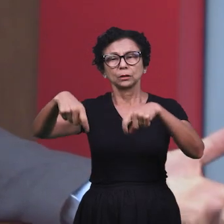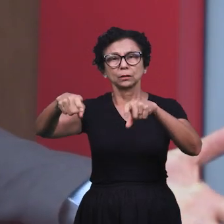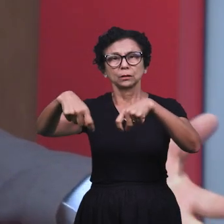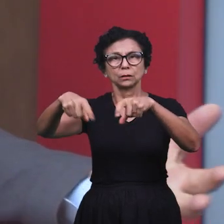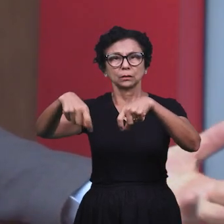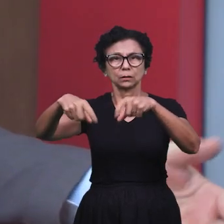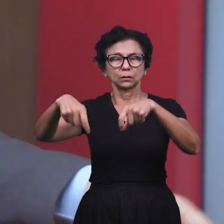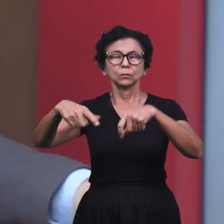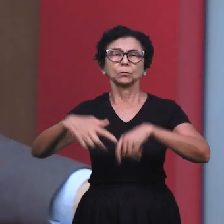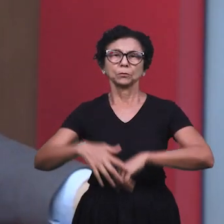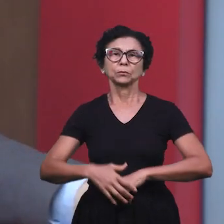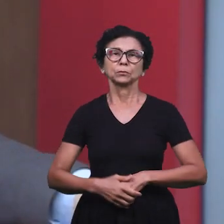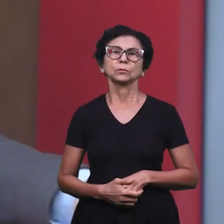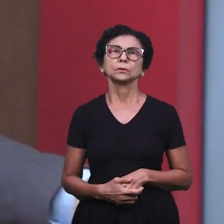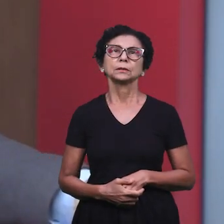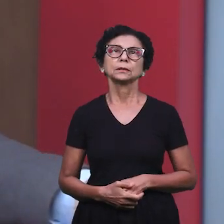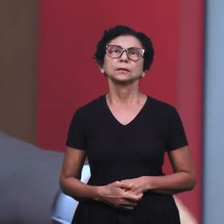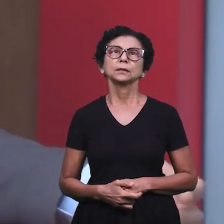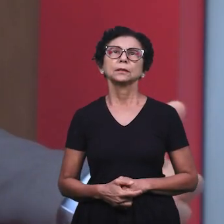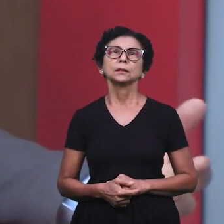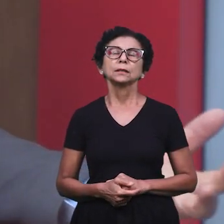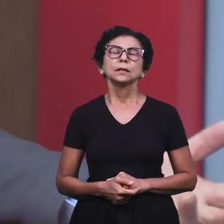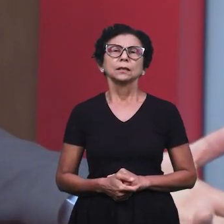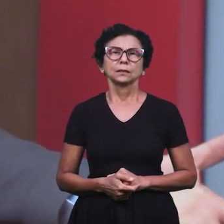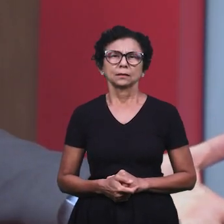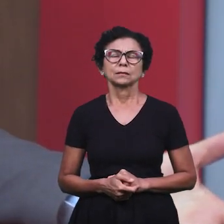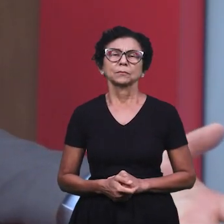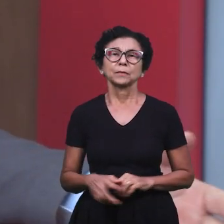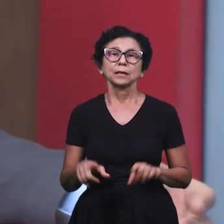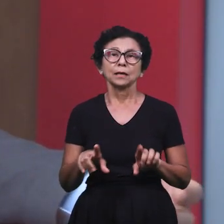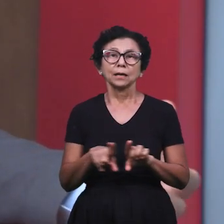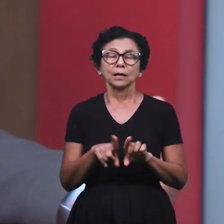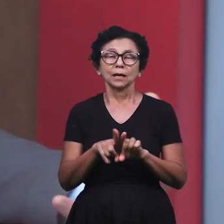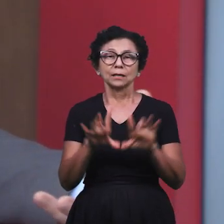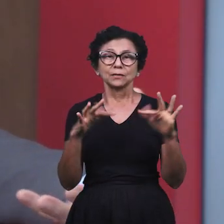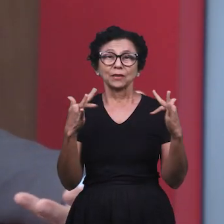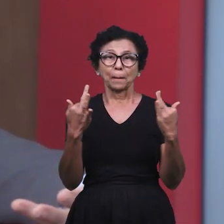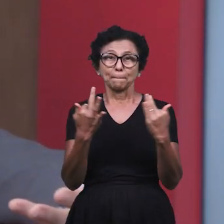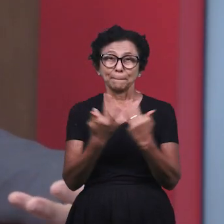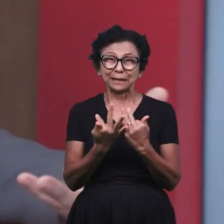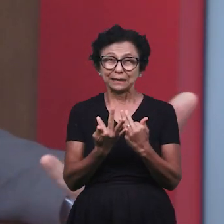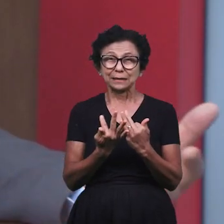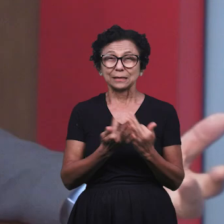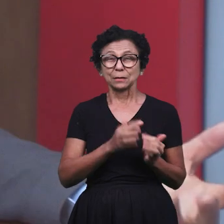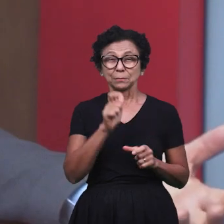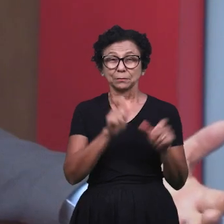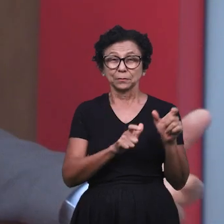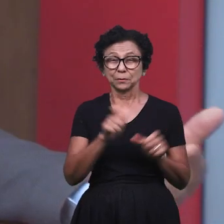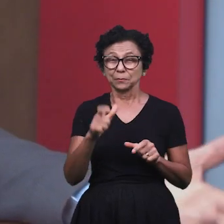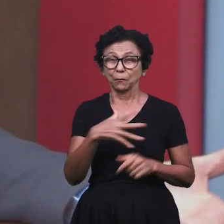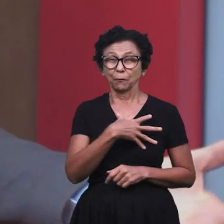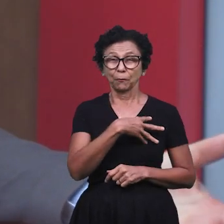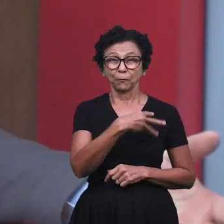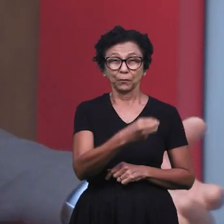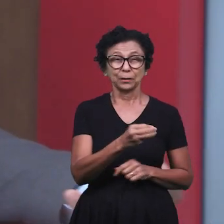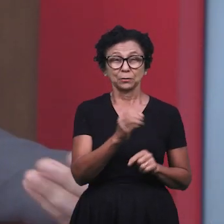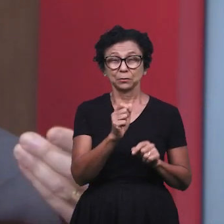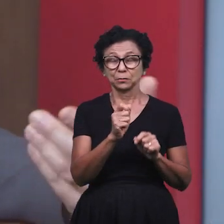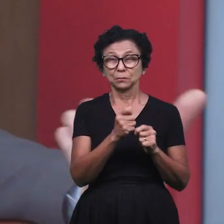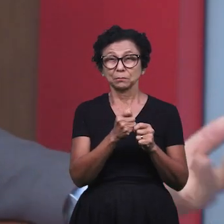né, esse convívio. As famílias eram maiores. Você tinha um número grande de